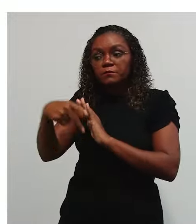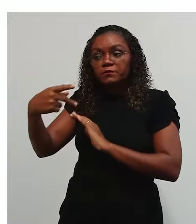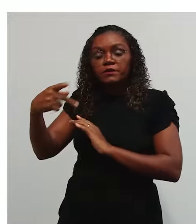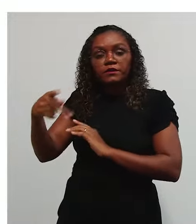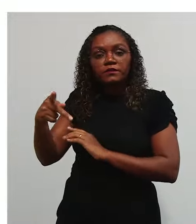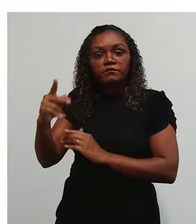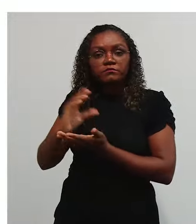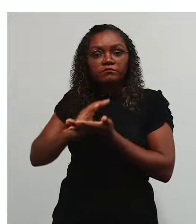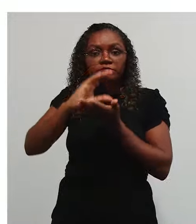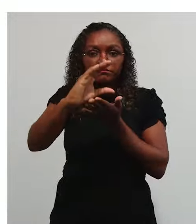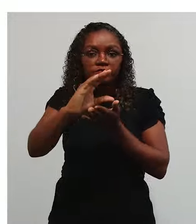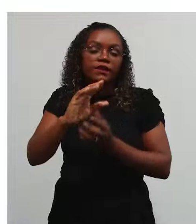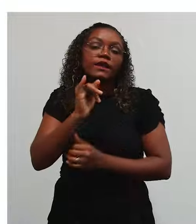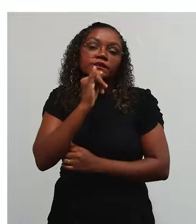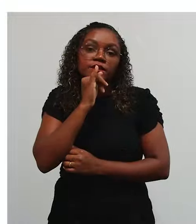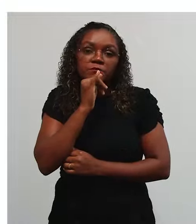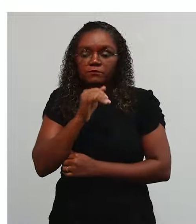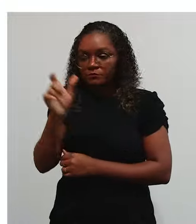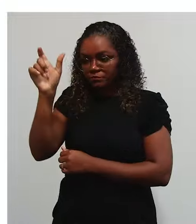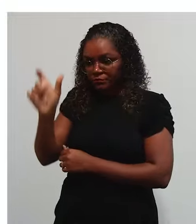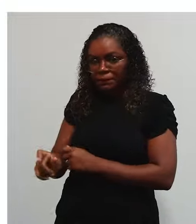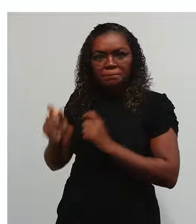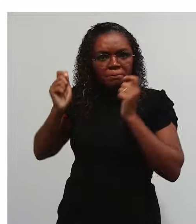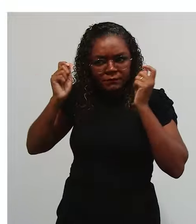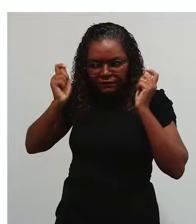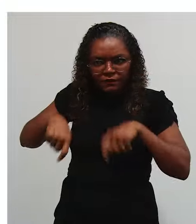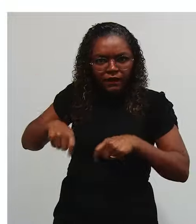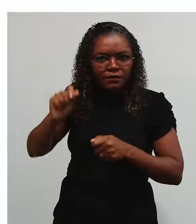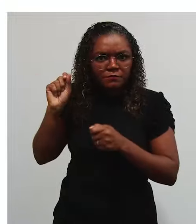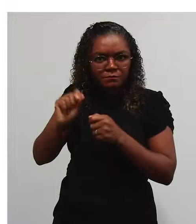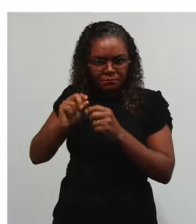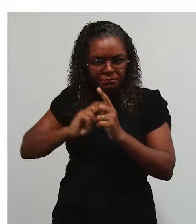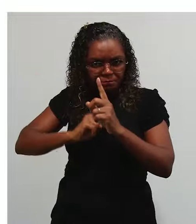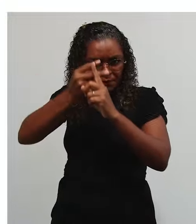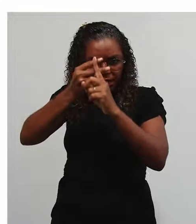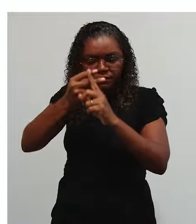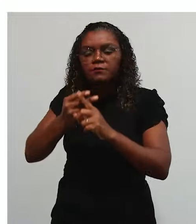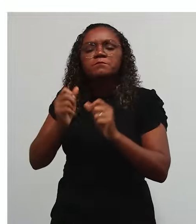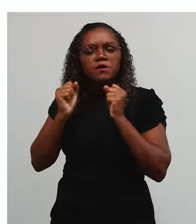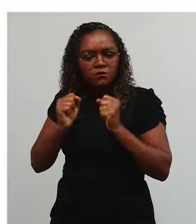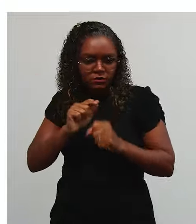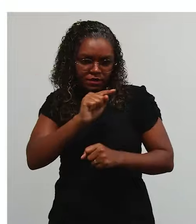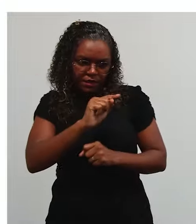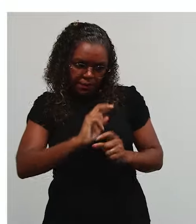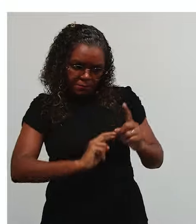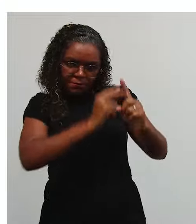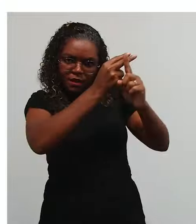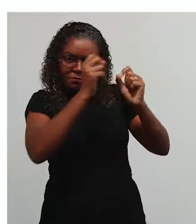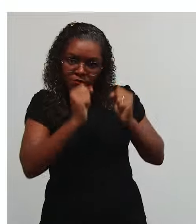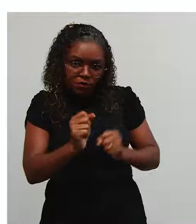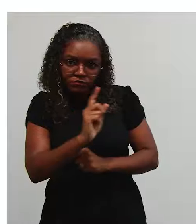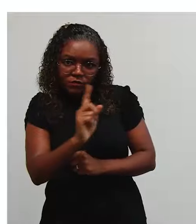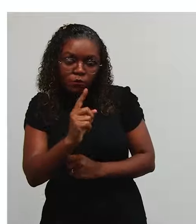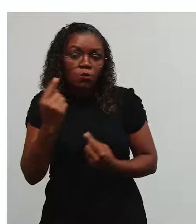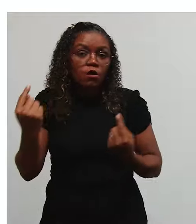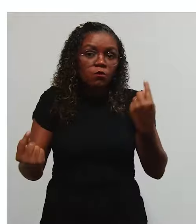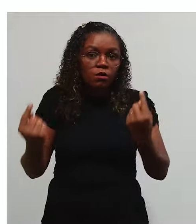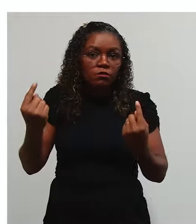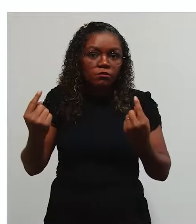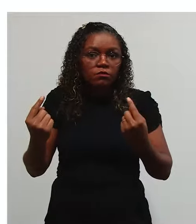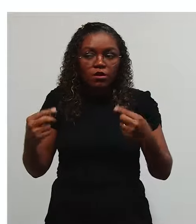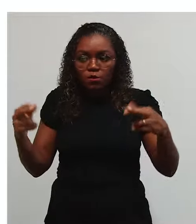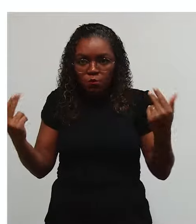contribuinte que que isso significa quem pode mais paga mais quem pode menos paga menos